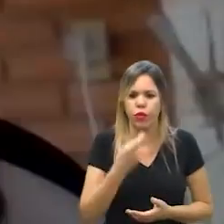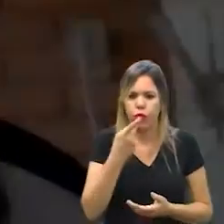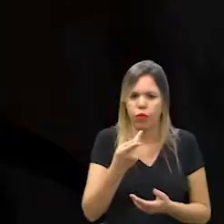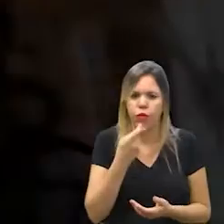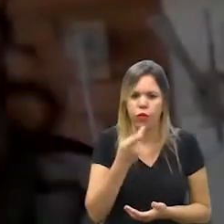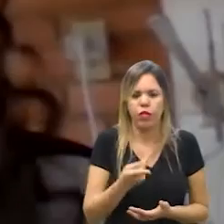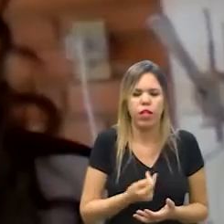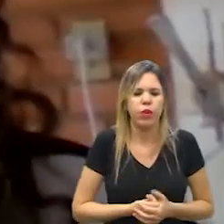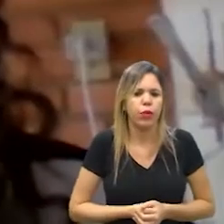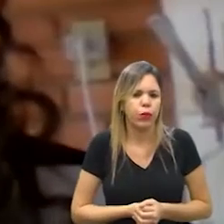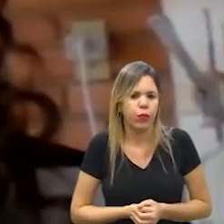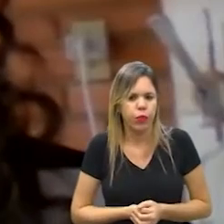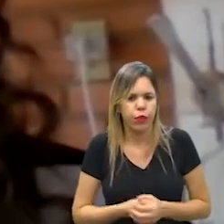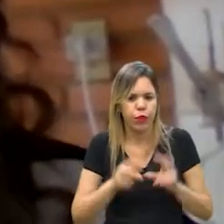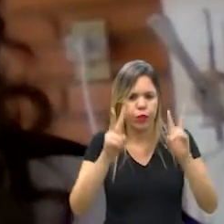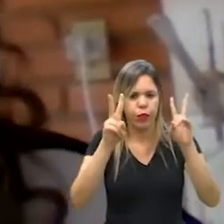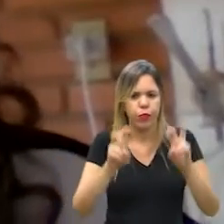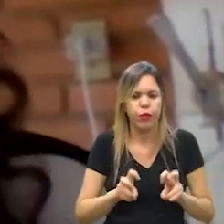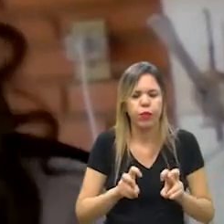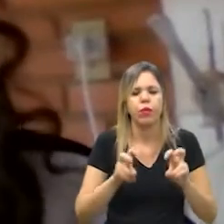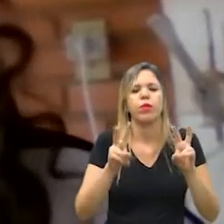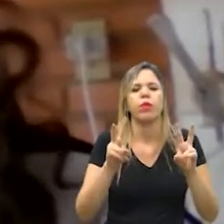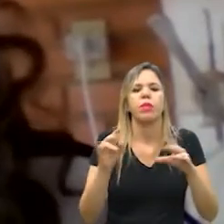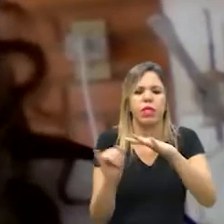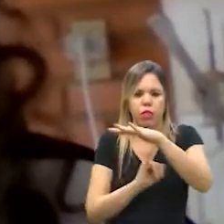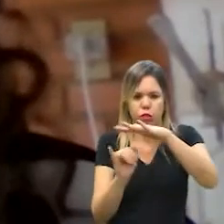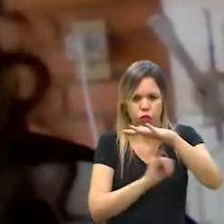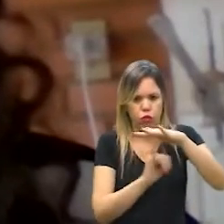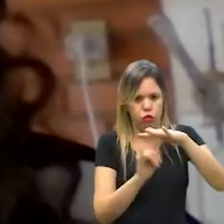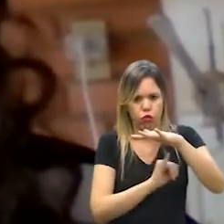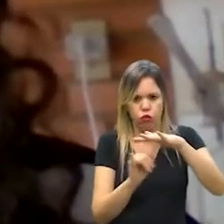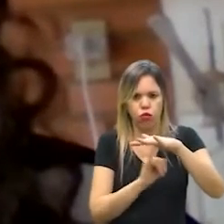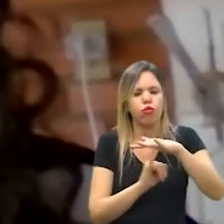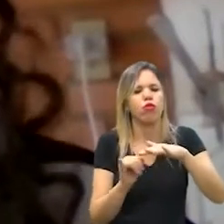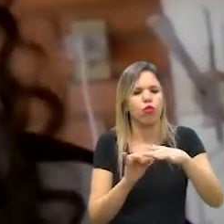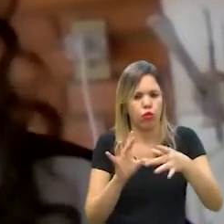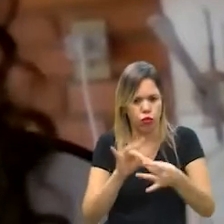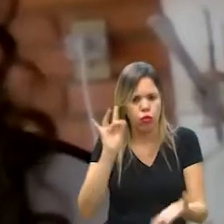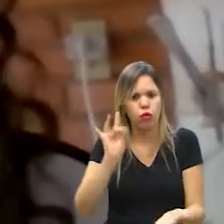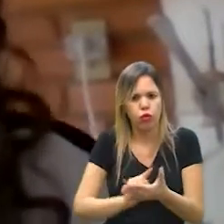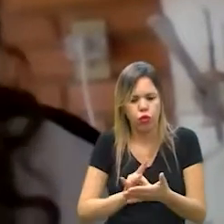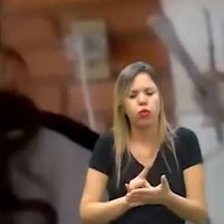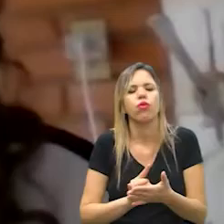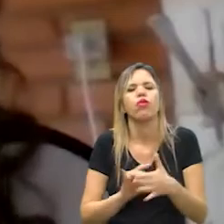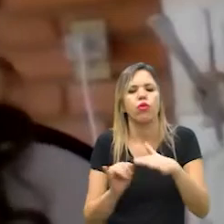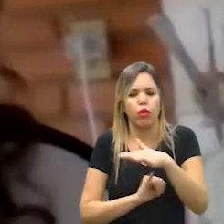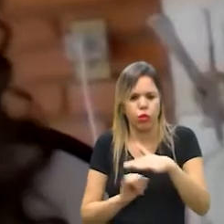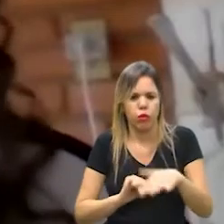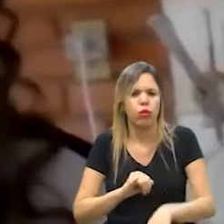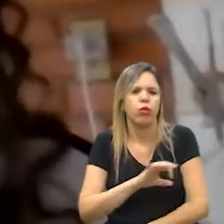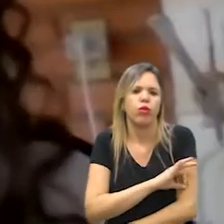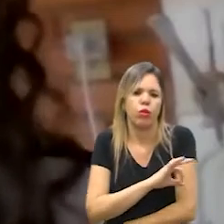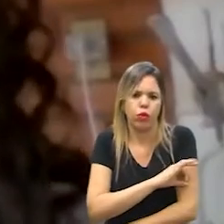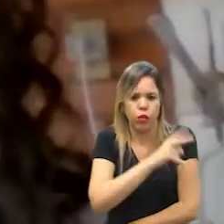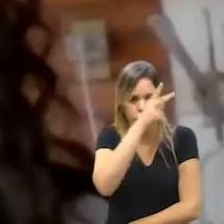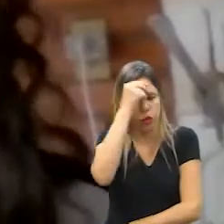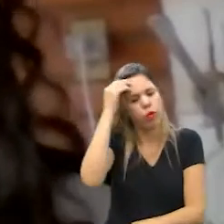poder público. A gente vai falar um pouco sobre as